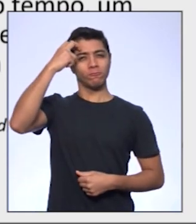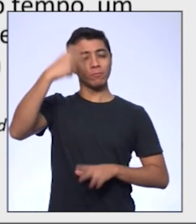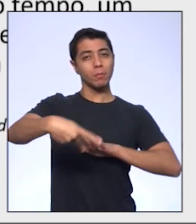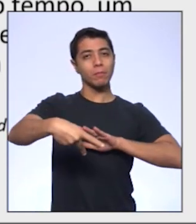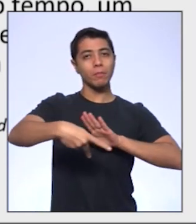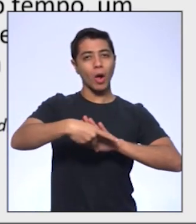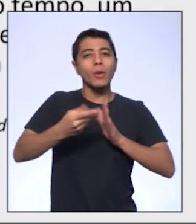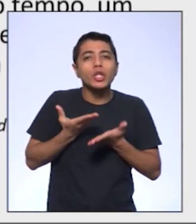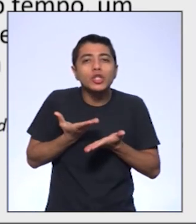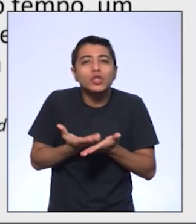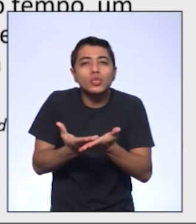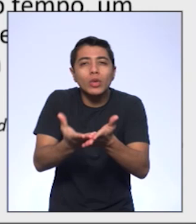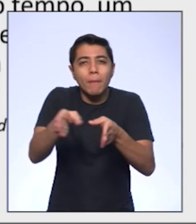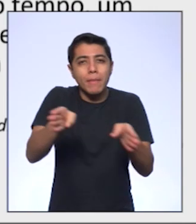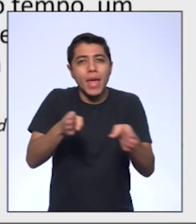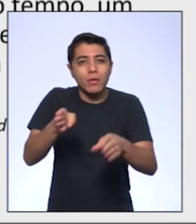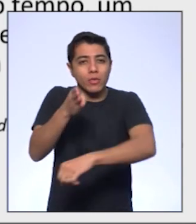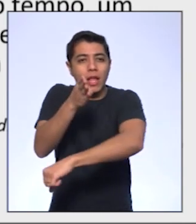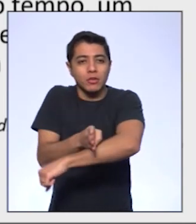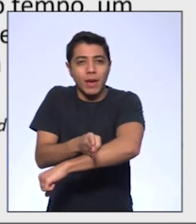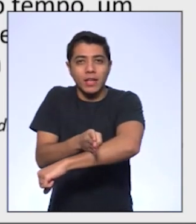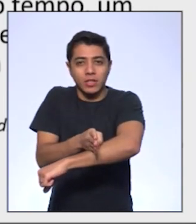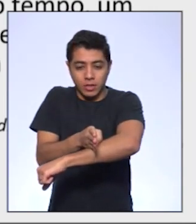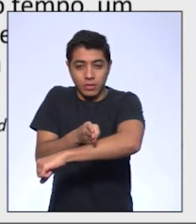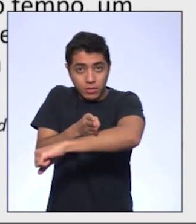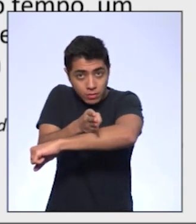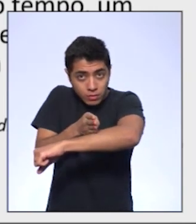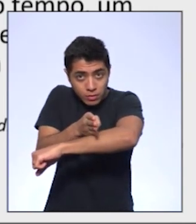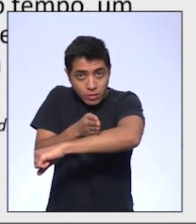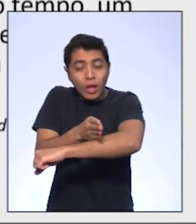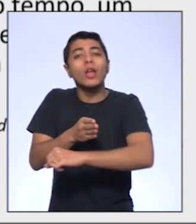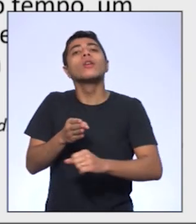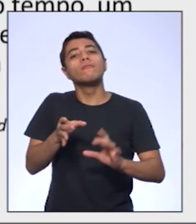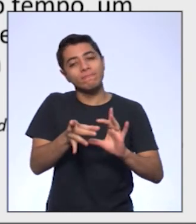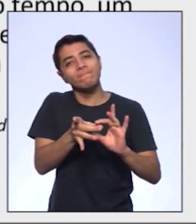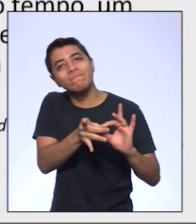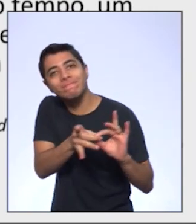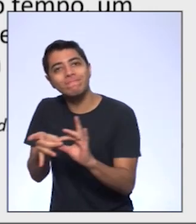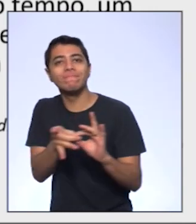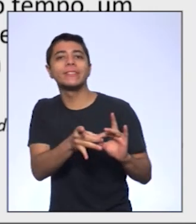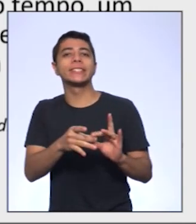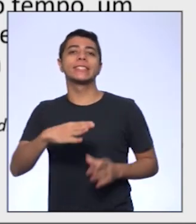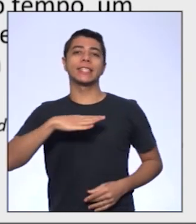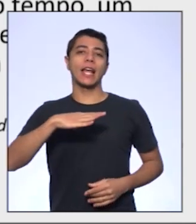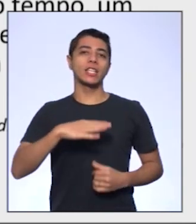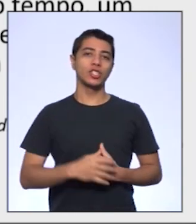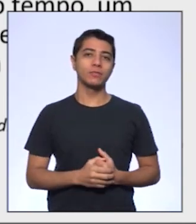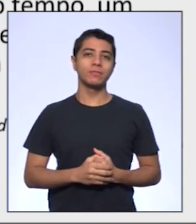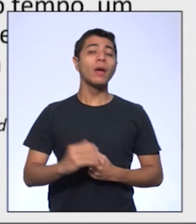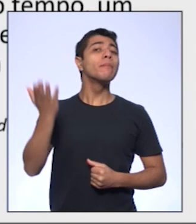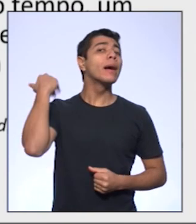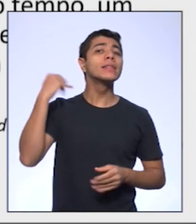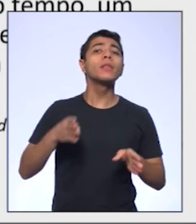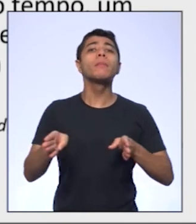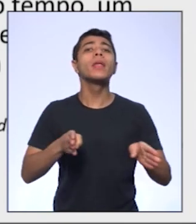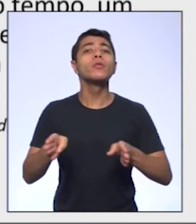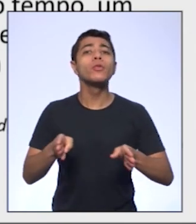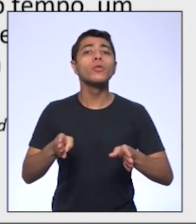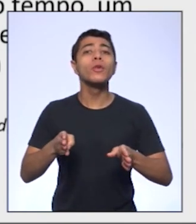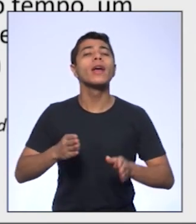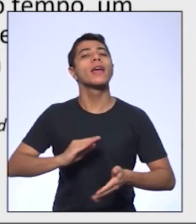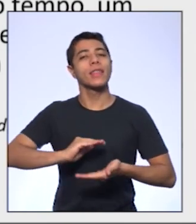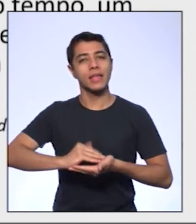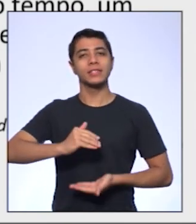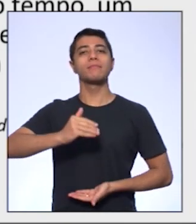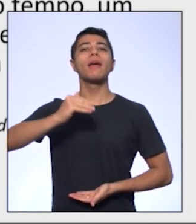Média junto com as cidades. Ou seja, o intelectual medieval, ele ocorre no período do Renascimento Urbano Comercial. Concordou?